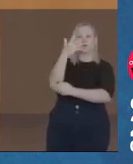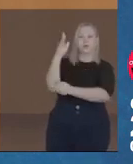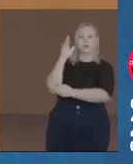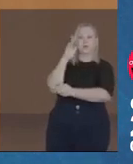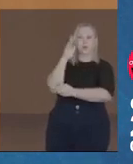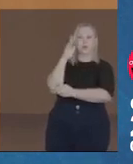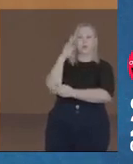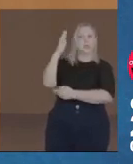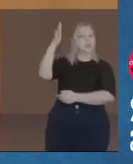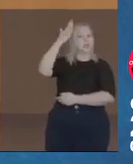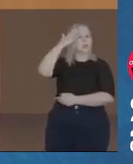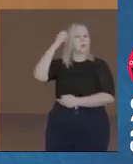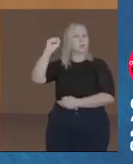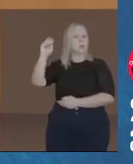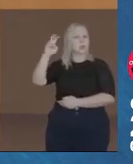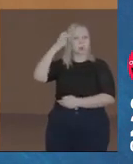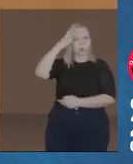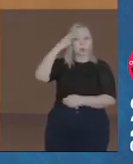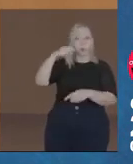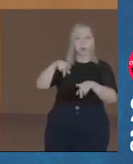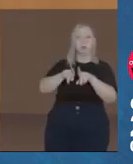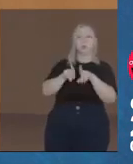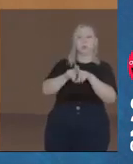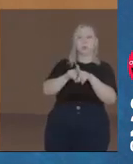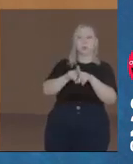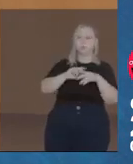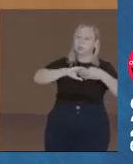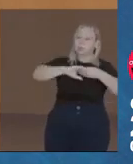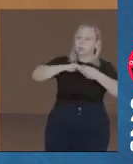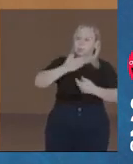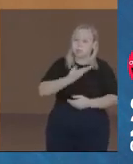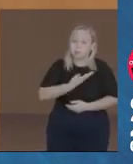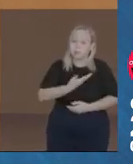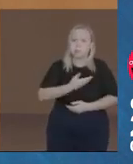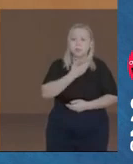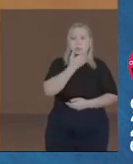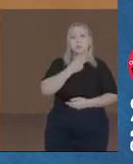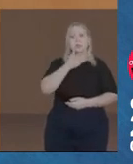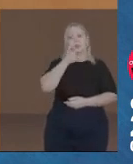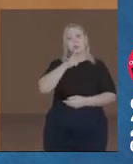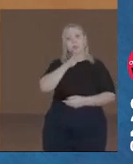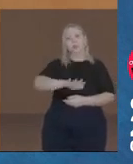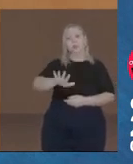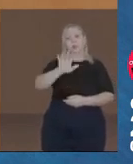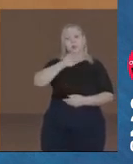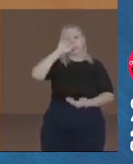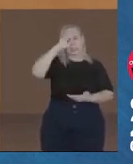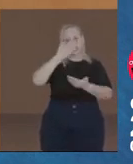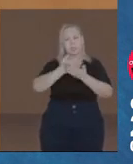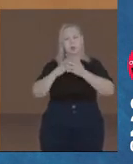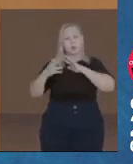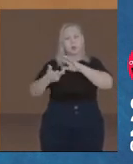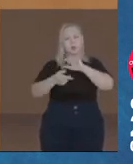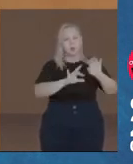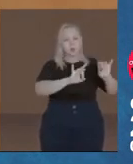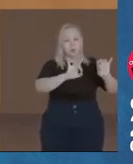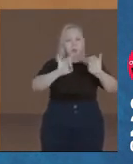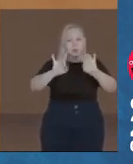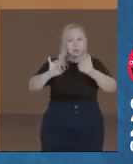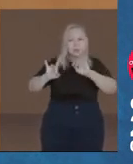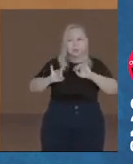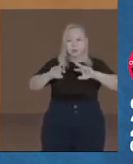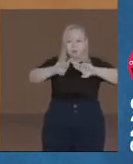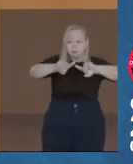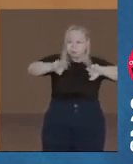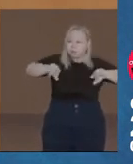trabalho. Acreditamos que outro Brasil é possível, outra Europa é possível,